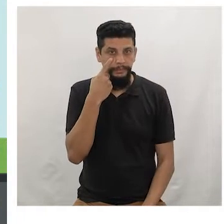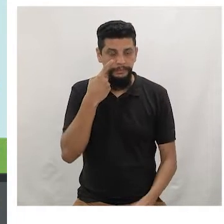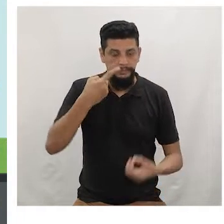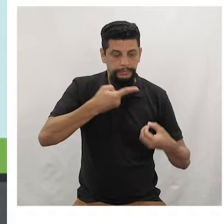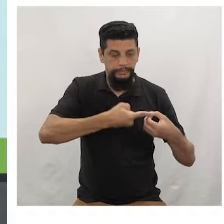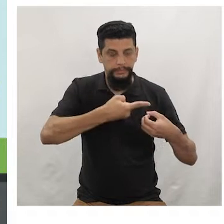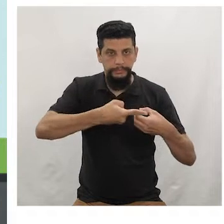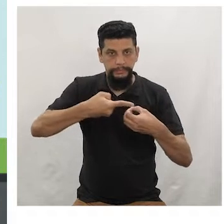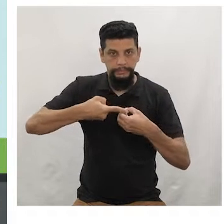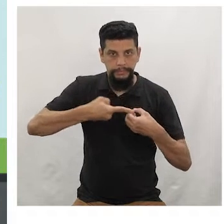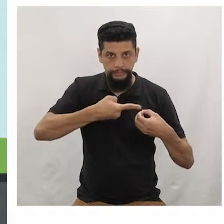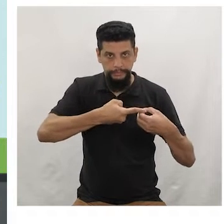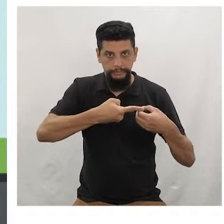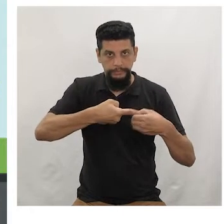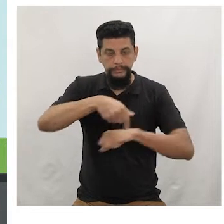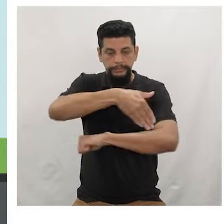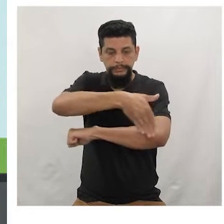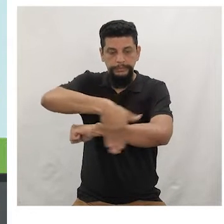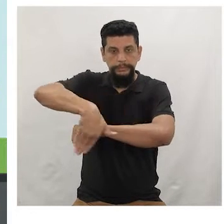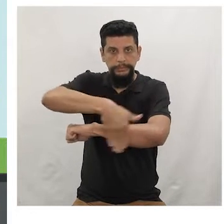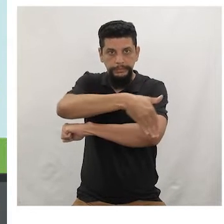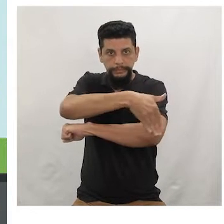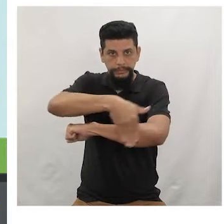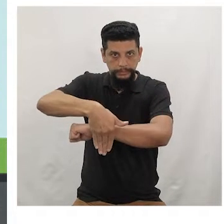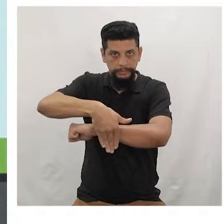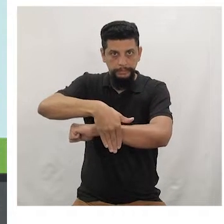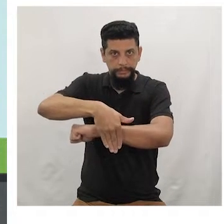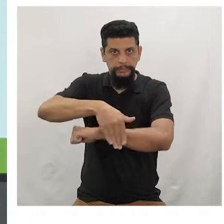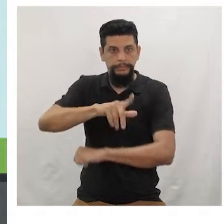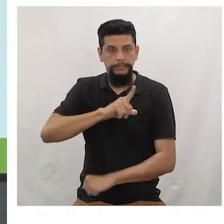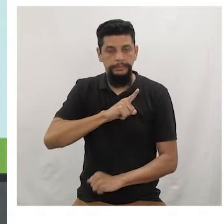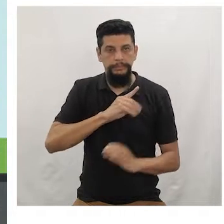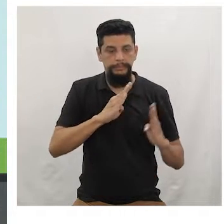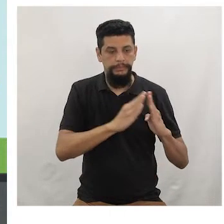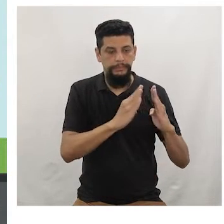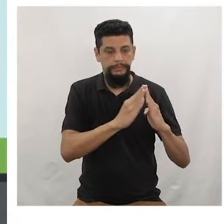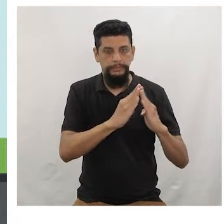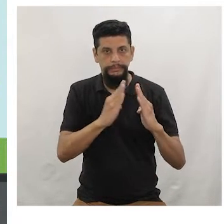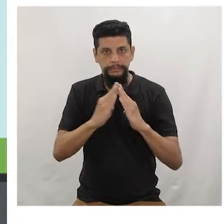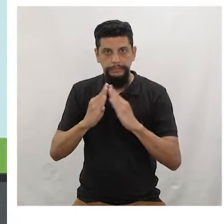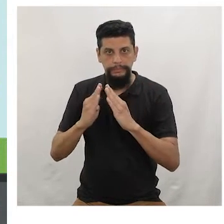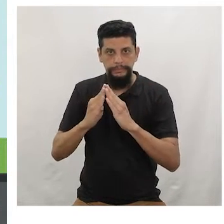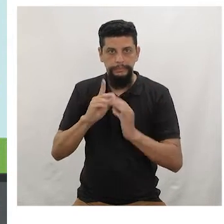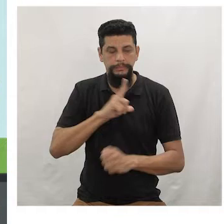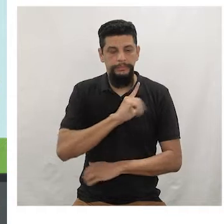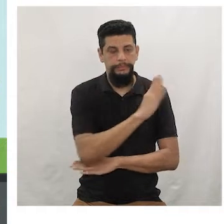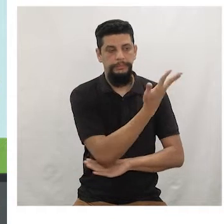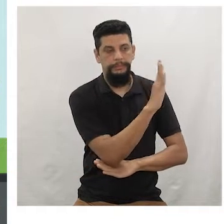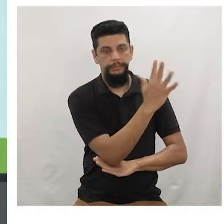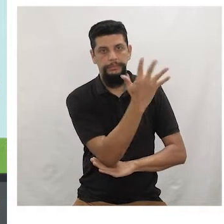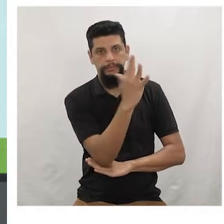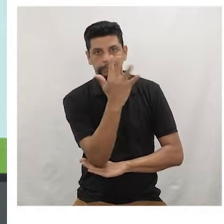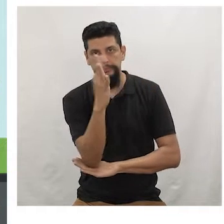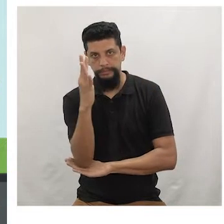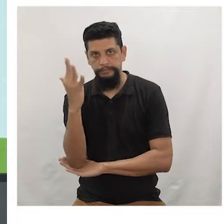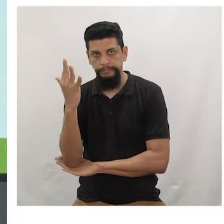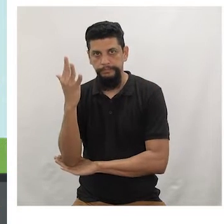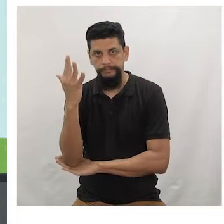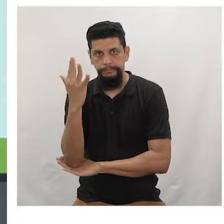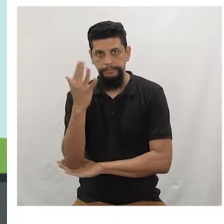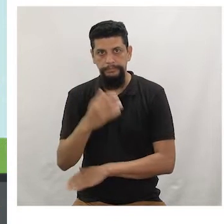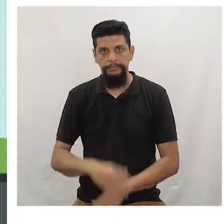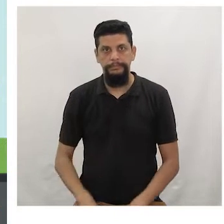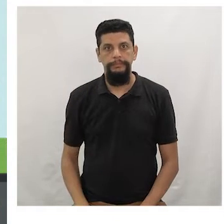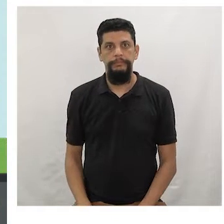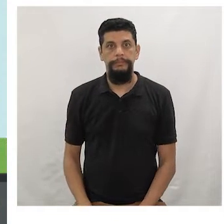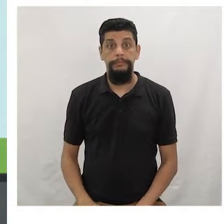aqui é a cidade, é a rua, tem as casas, tem as árvores que eu já